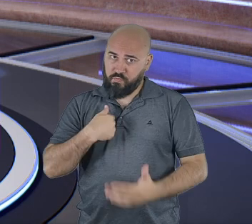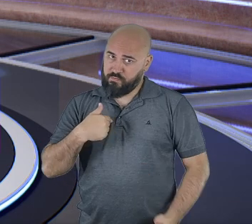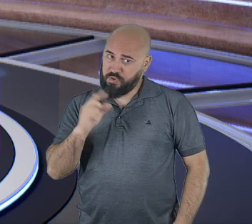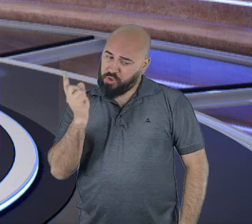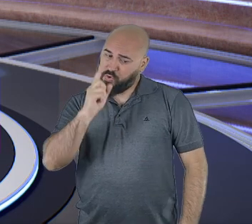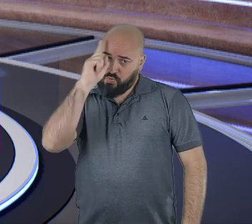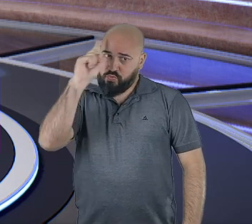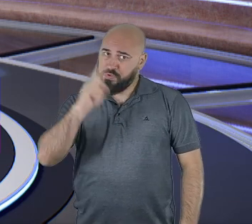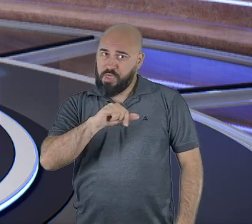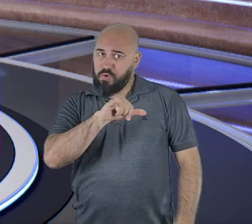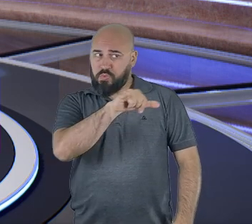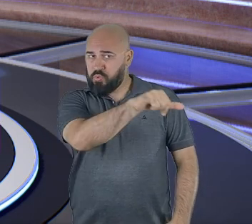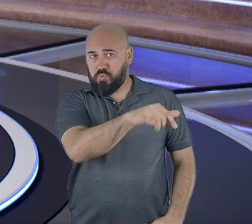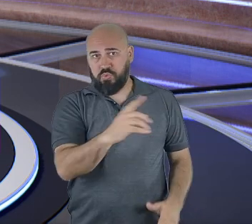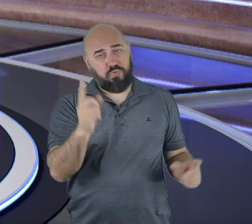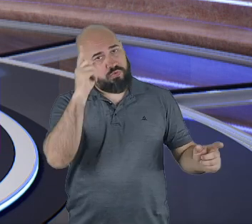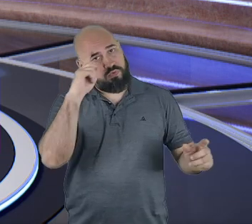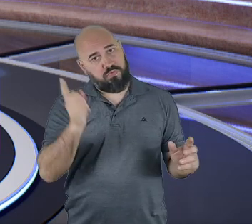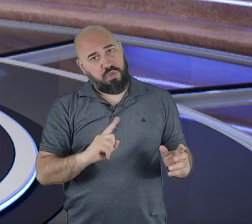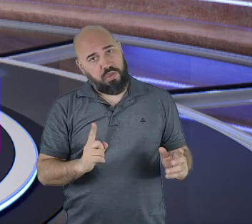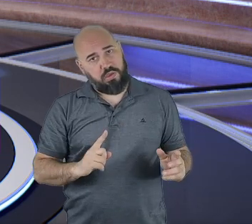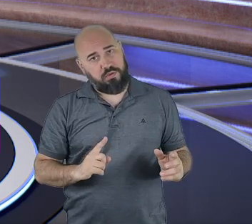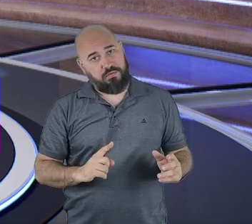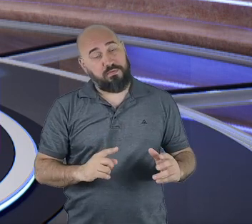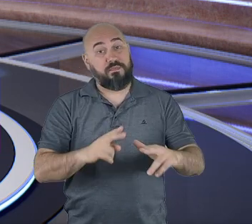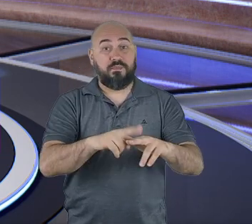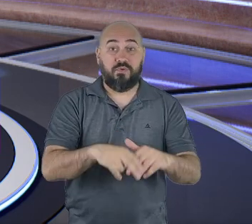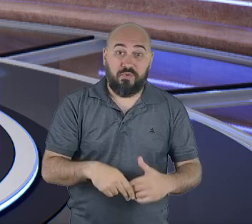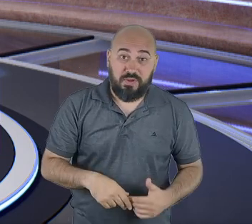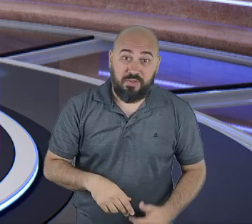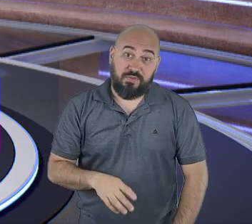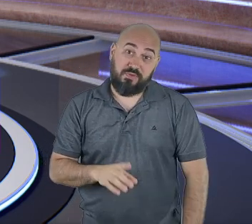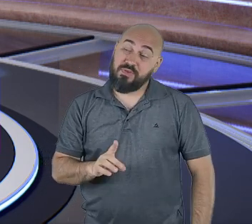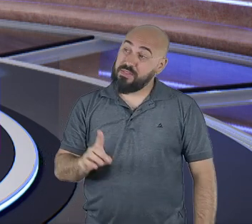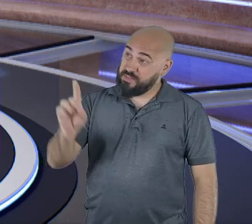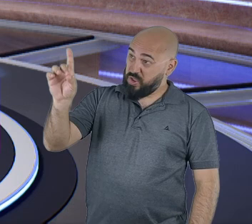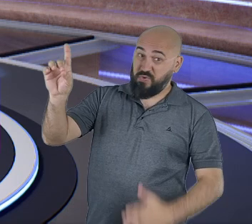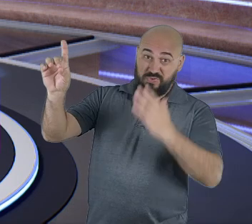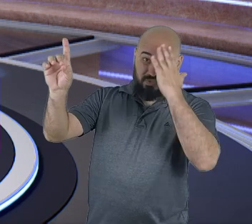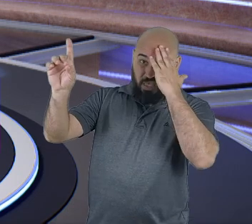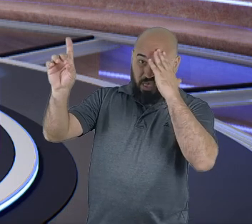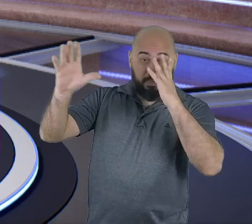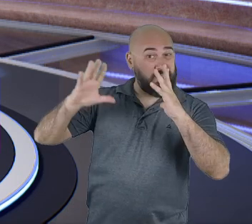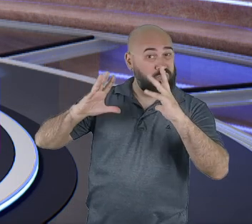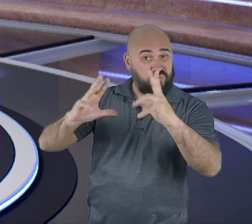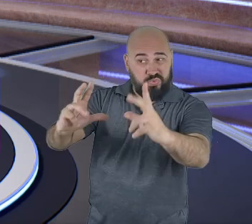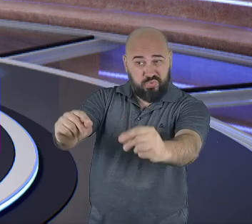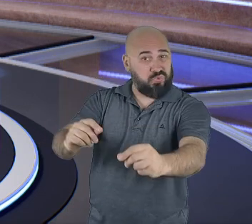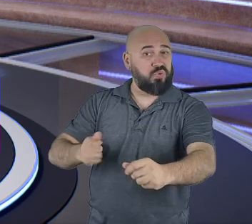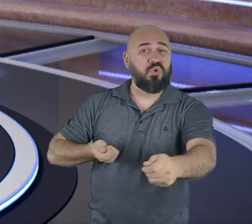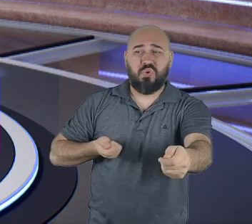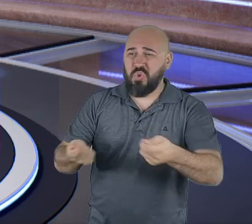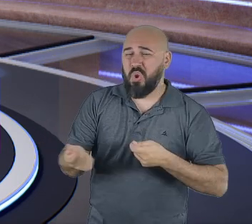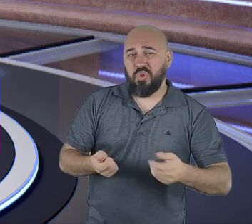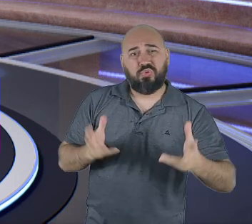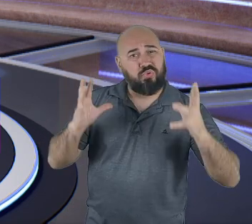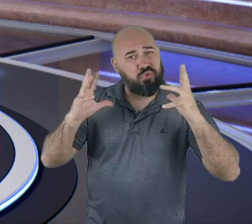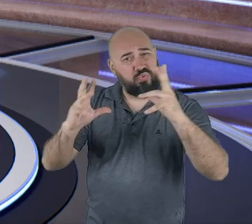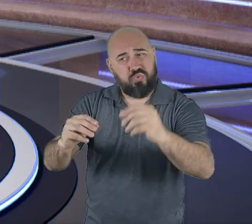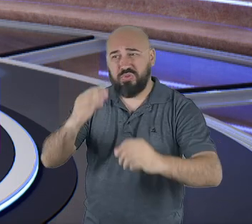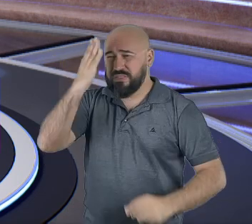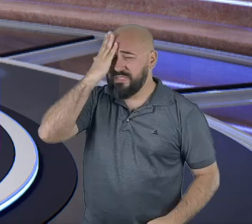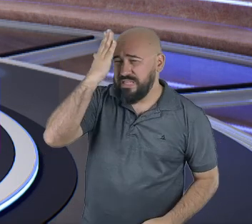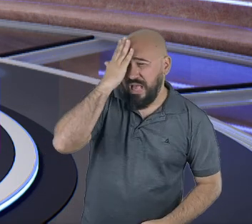Então, você pode confiar em Deus, porque Ele sempre está cuidando de tudo e tem o controle de todas as